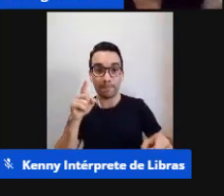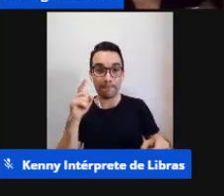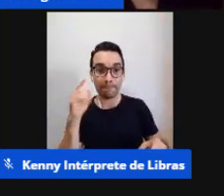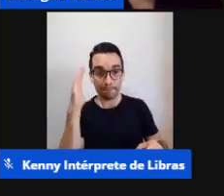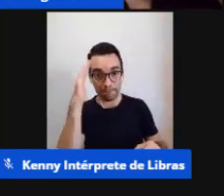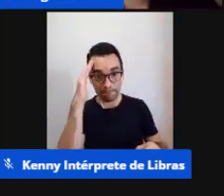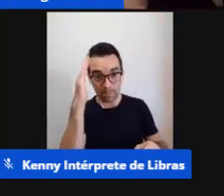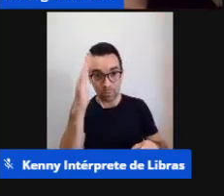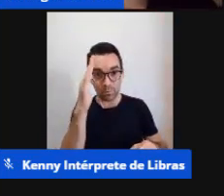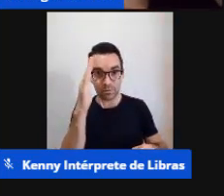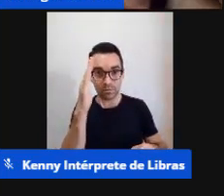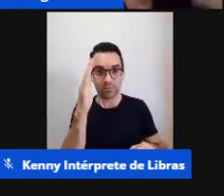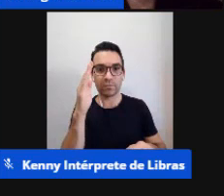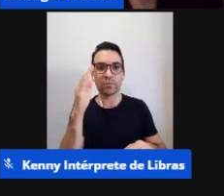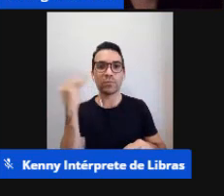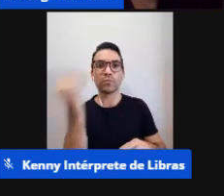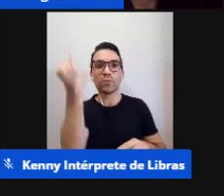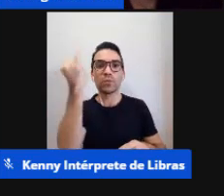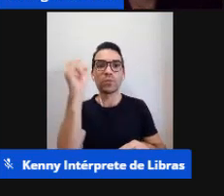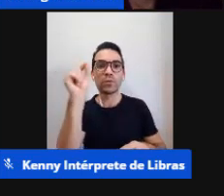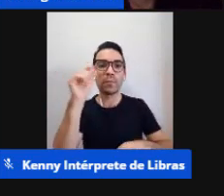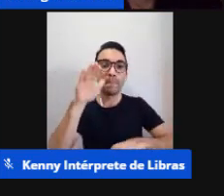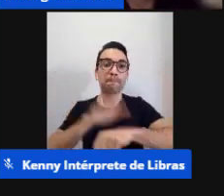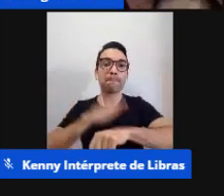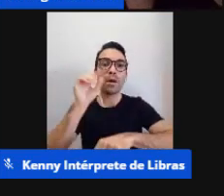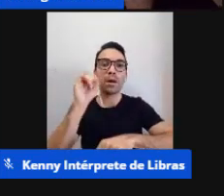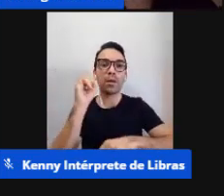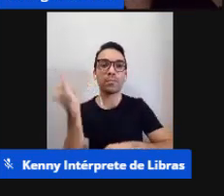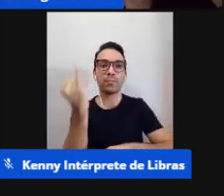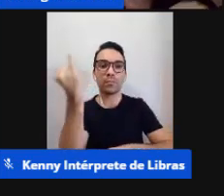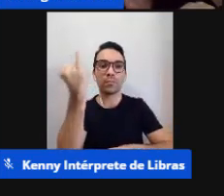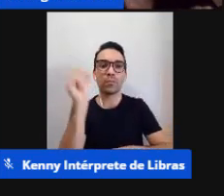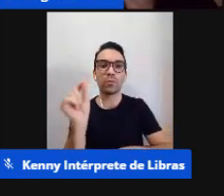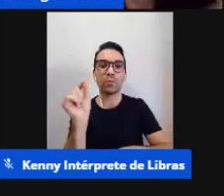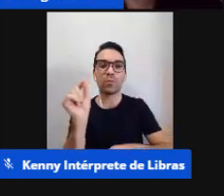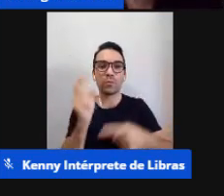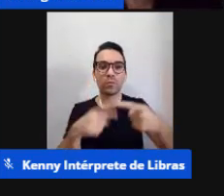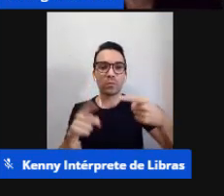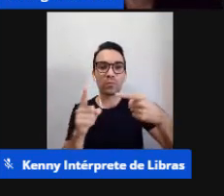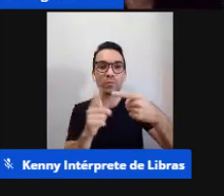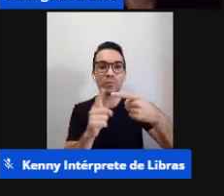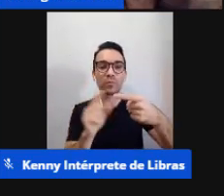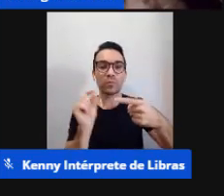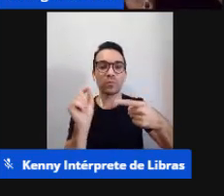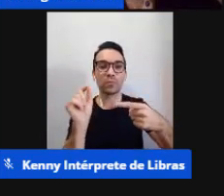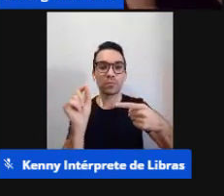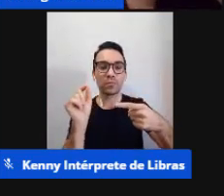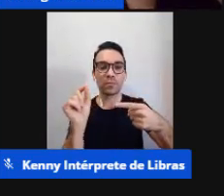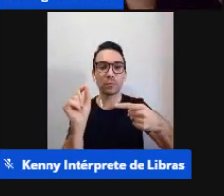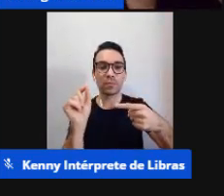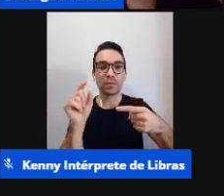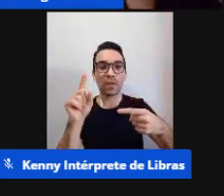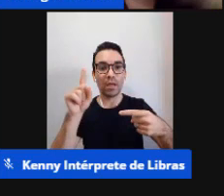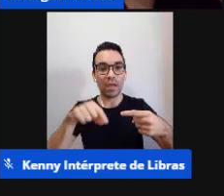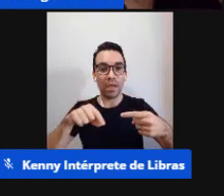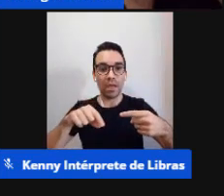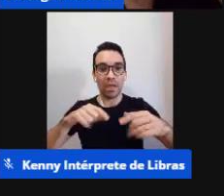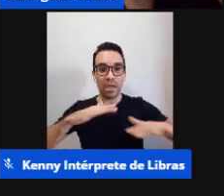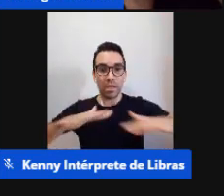música, mas o Felipe não, ele está trabalhando essa música já pensando assim, eu quero trabalhar partes do corpo. Então eu vou